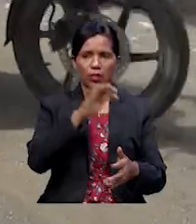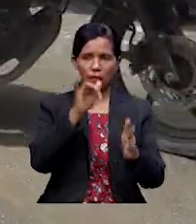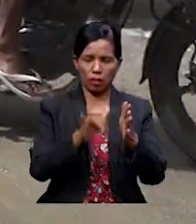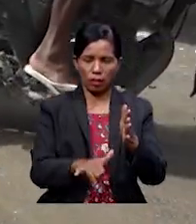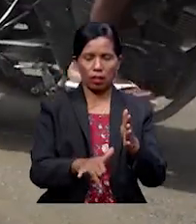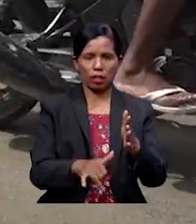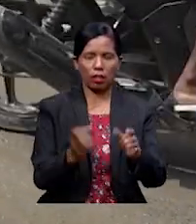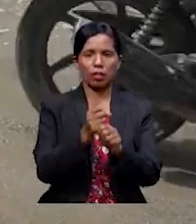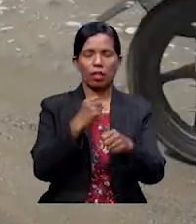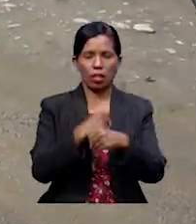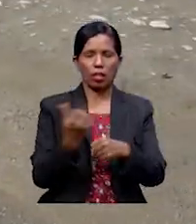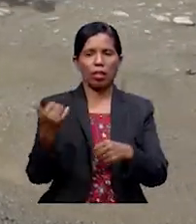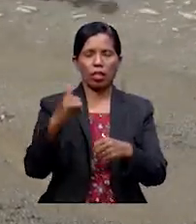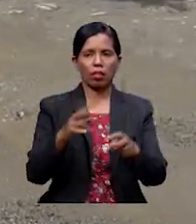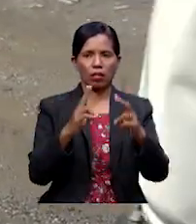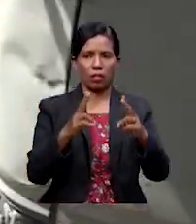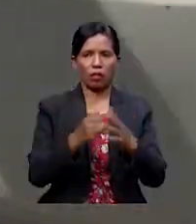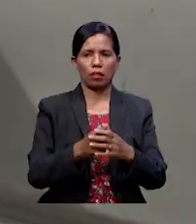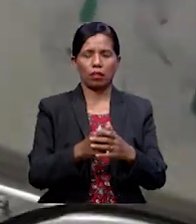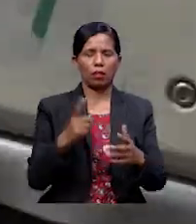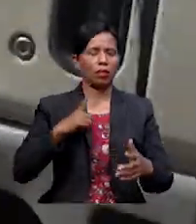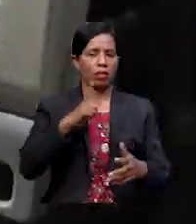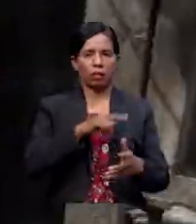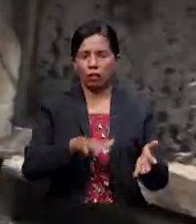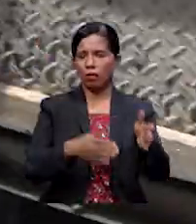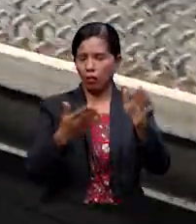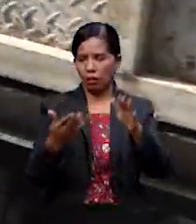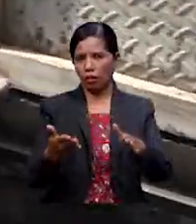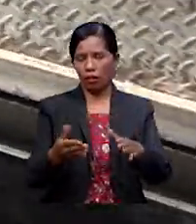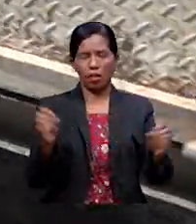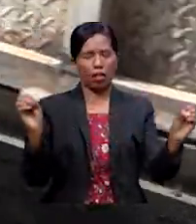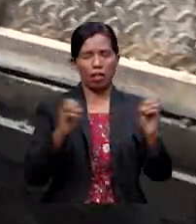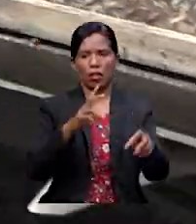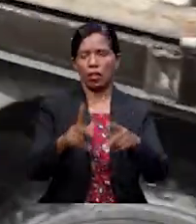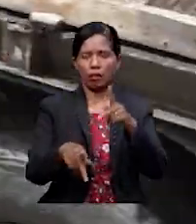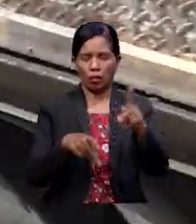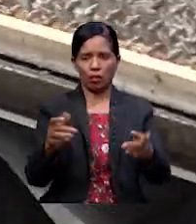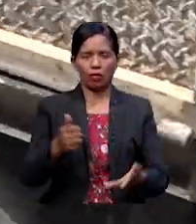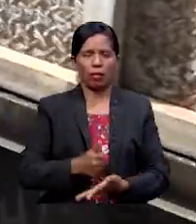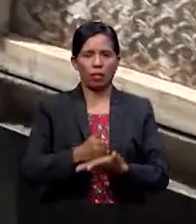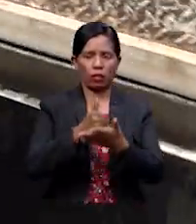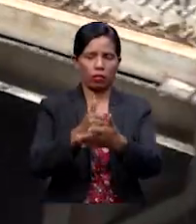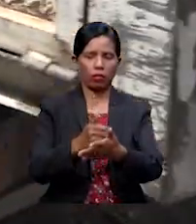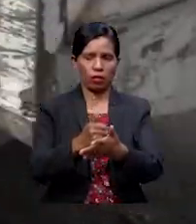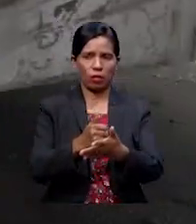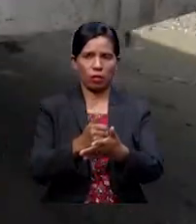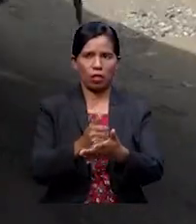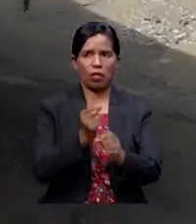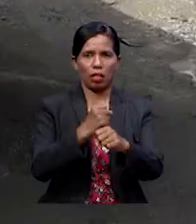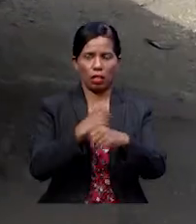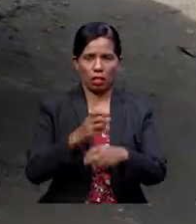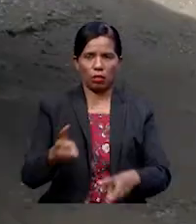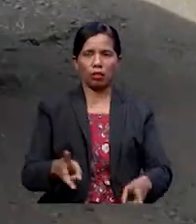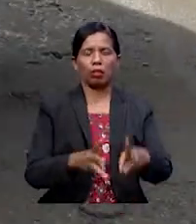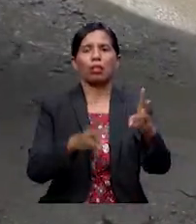emergency. O estidane, que tu as la sama mati te hutu, la iha emedia matu mai ajuda halo estrada ne. Pois